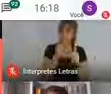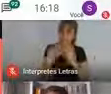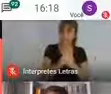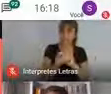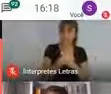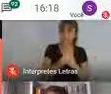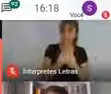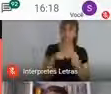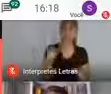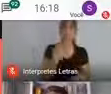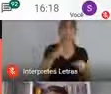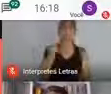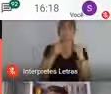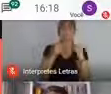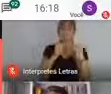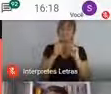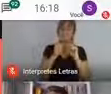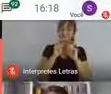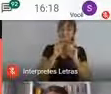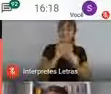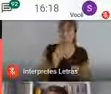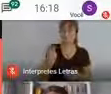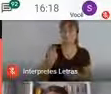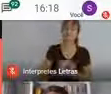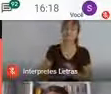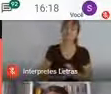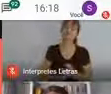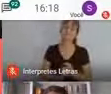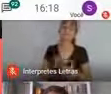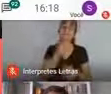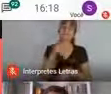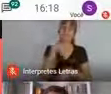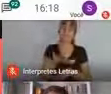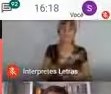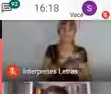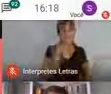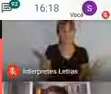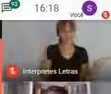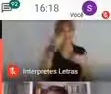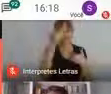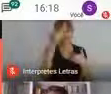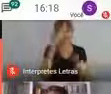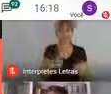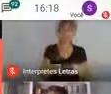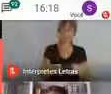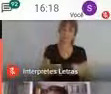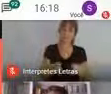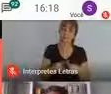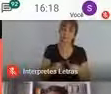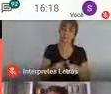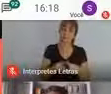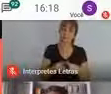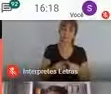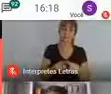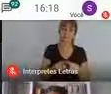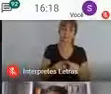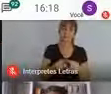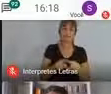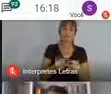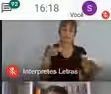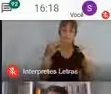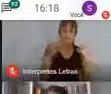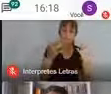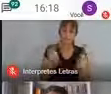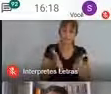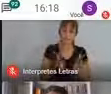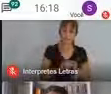tanto precisamos debater, tá? Então, boa tarde a todos, agradeço também a presença de todos que se interessaram, estão presentes